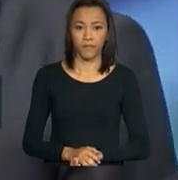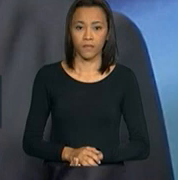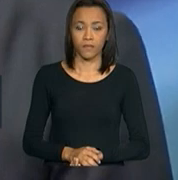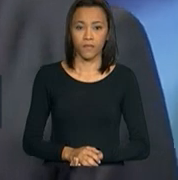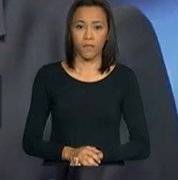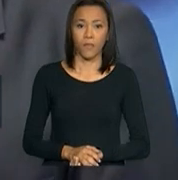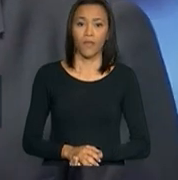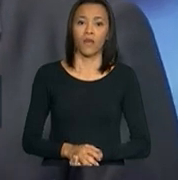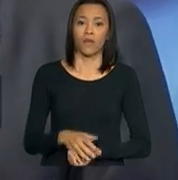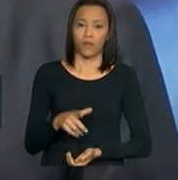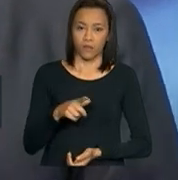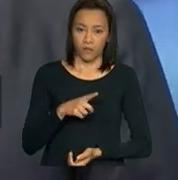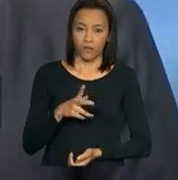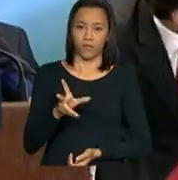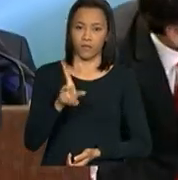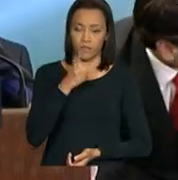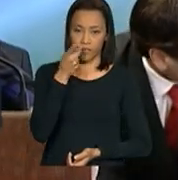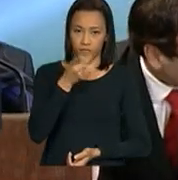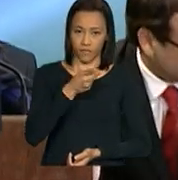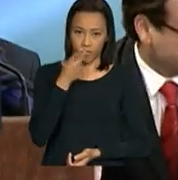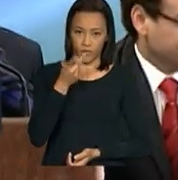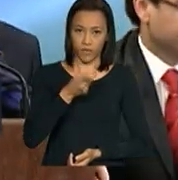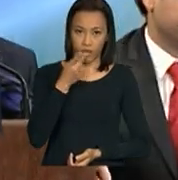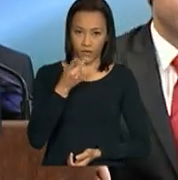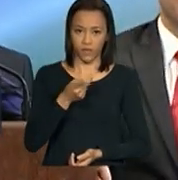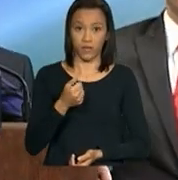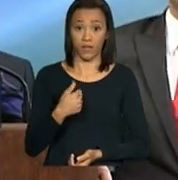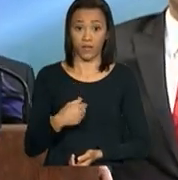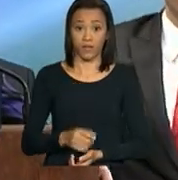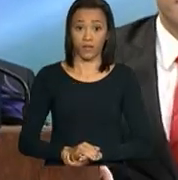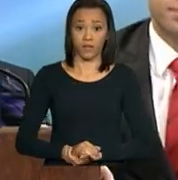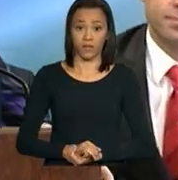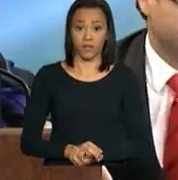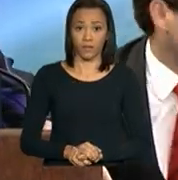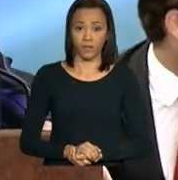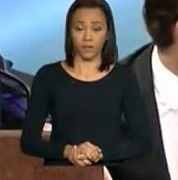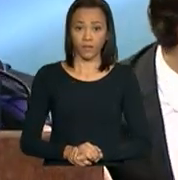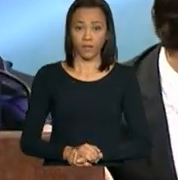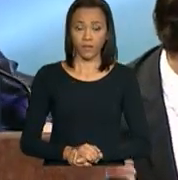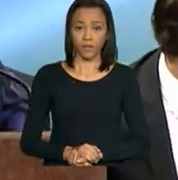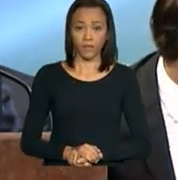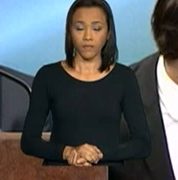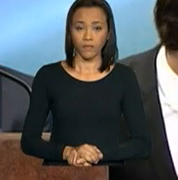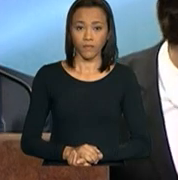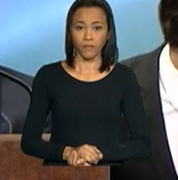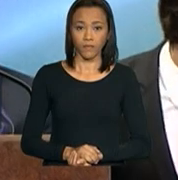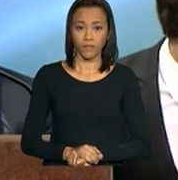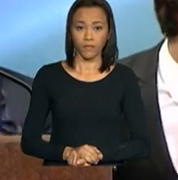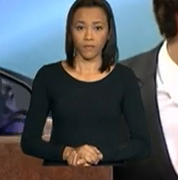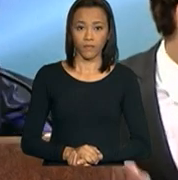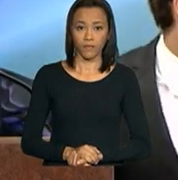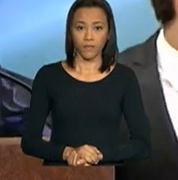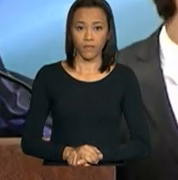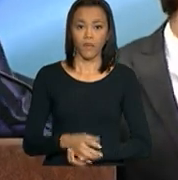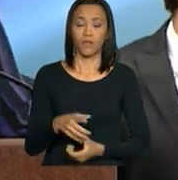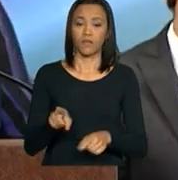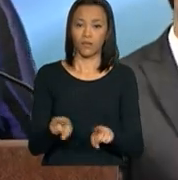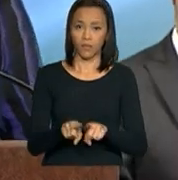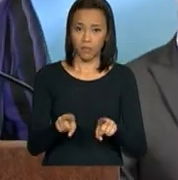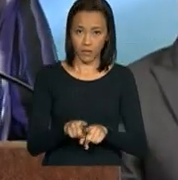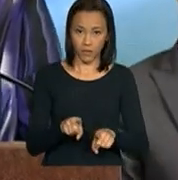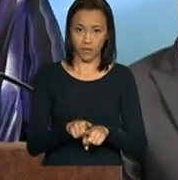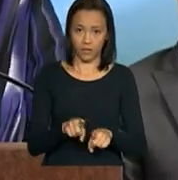eu tenho te falado me eu eu espero que você pare de andar para baixo e para cima e espero